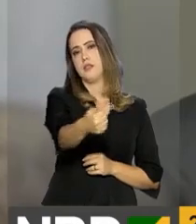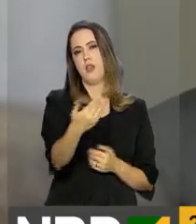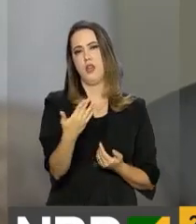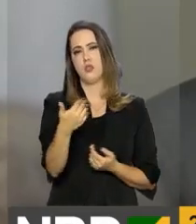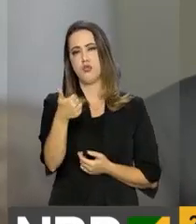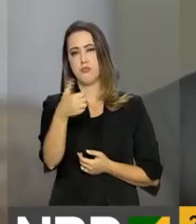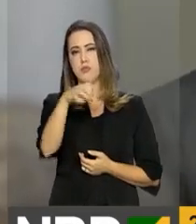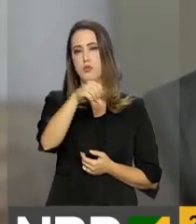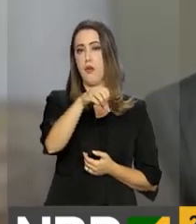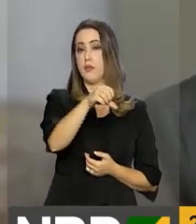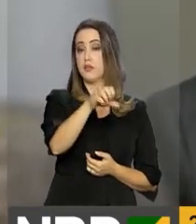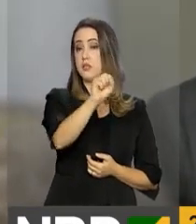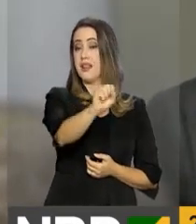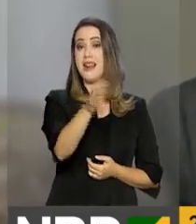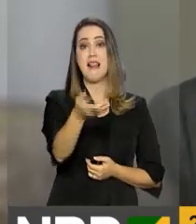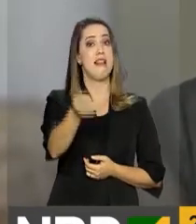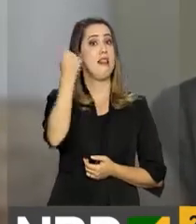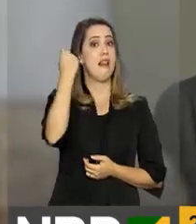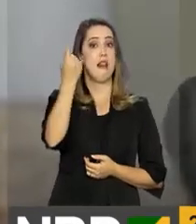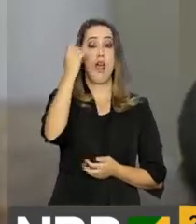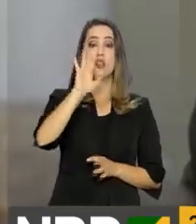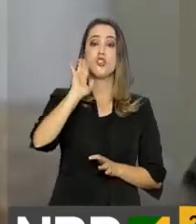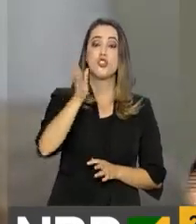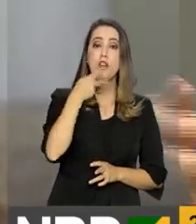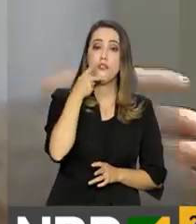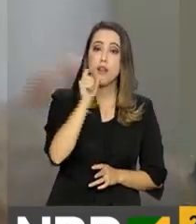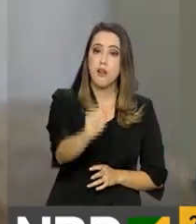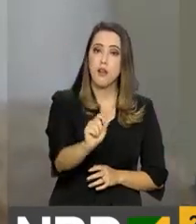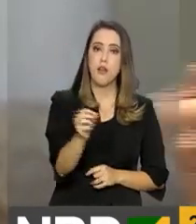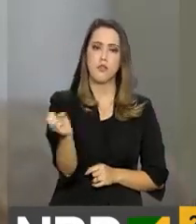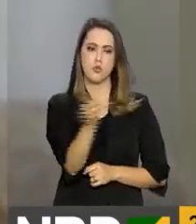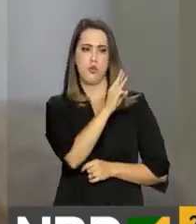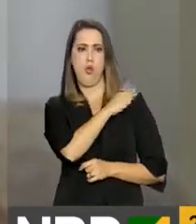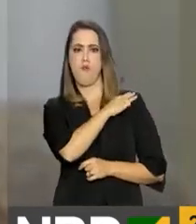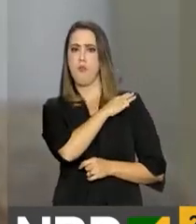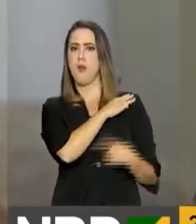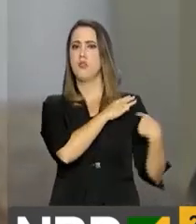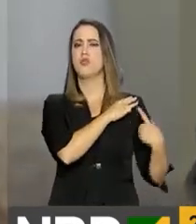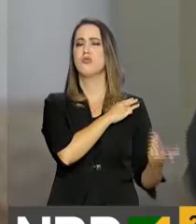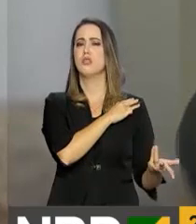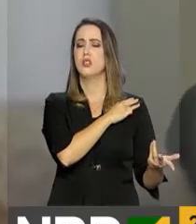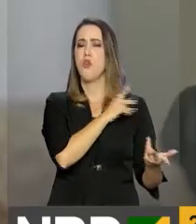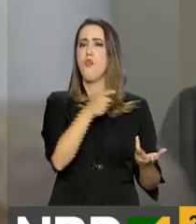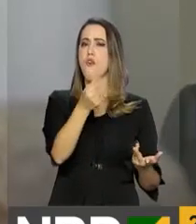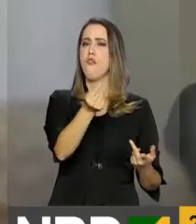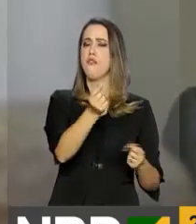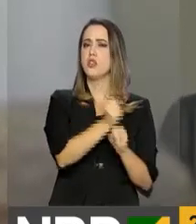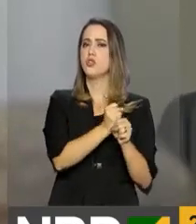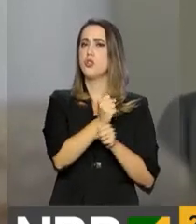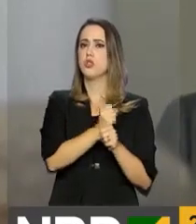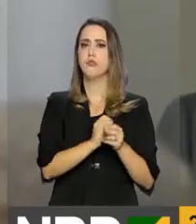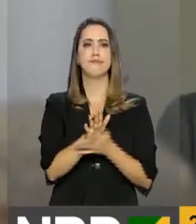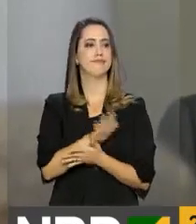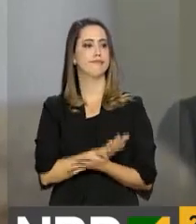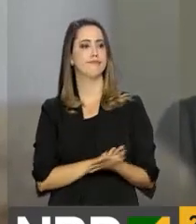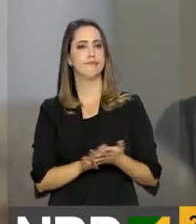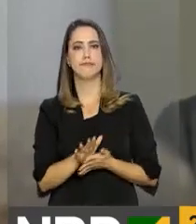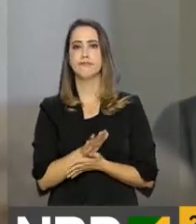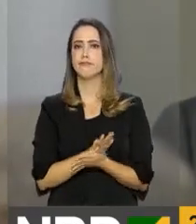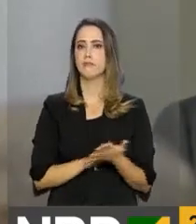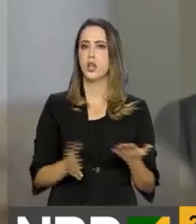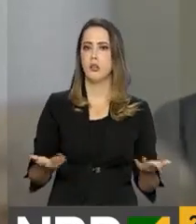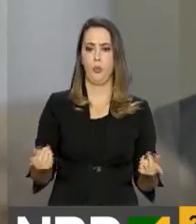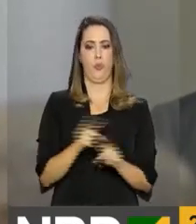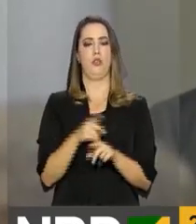97, 98. Já se falava na reforma do ensino médio. Passou-se um período de 20 anos, quando eu assumi a presidência, e nada da reforma do ensino médio.